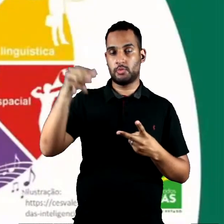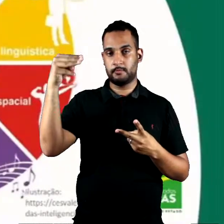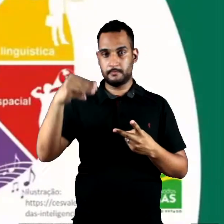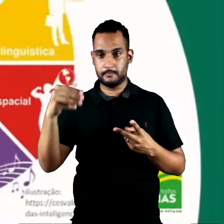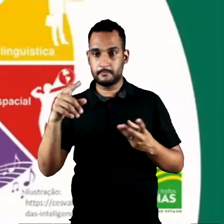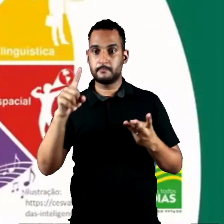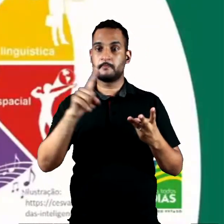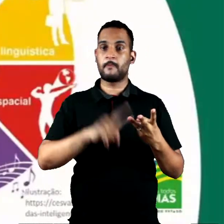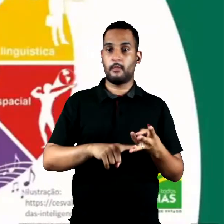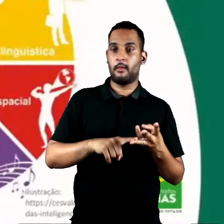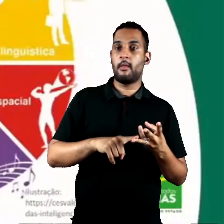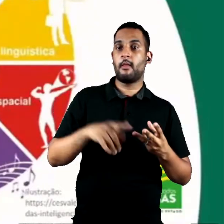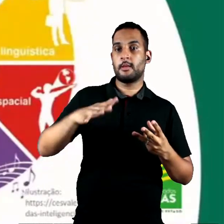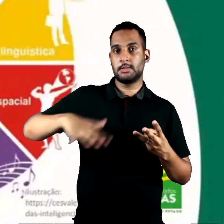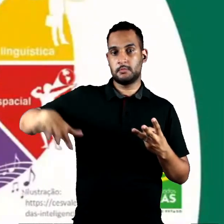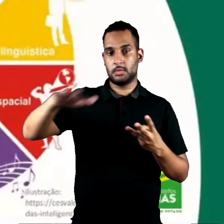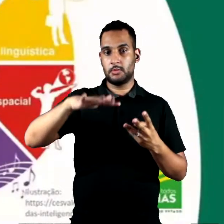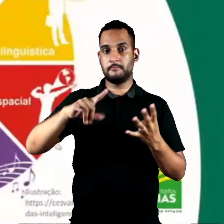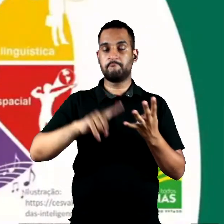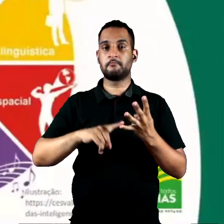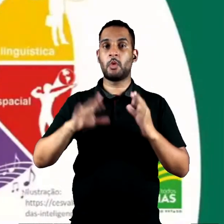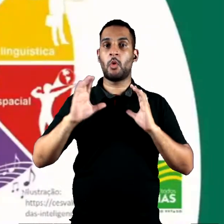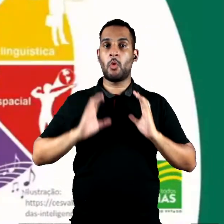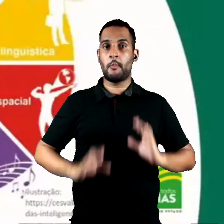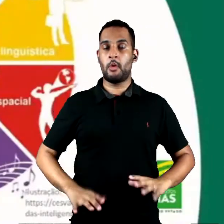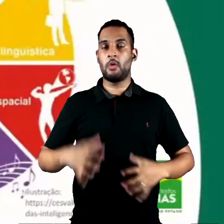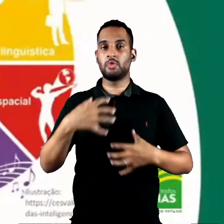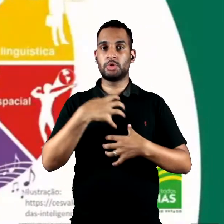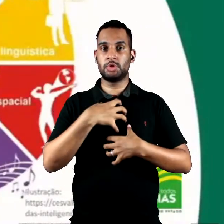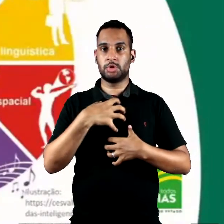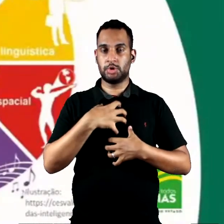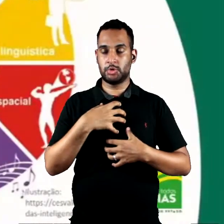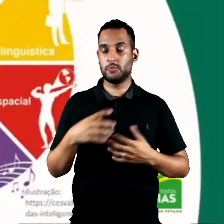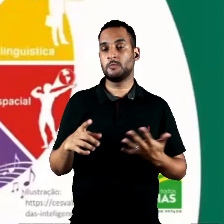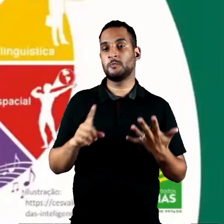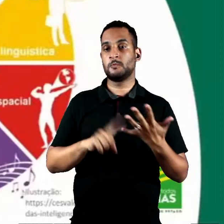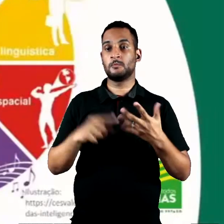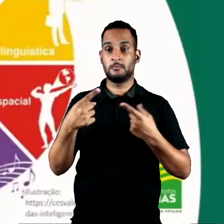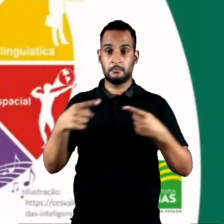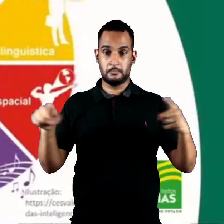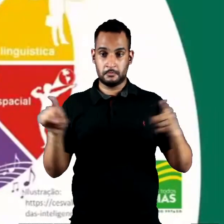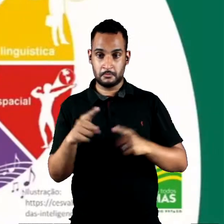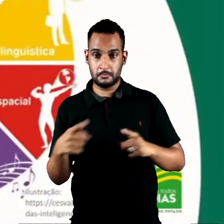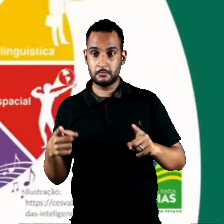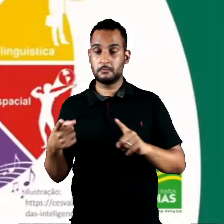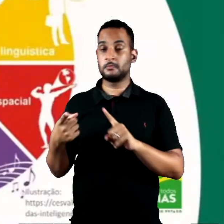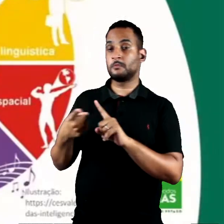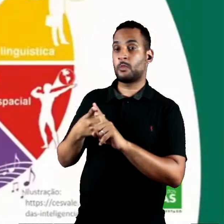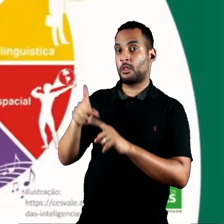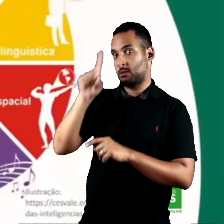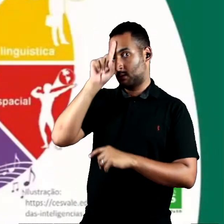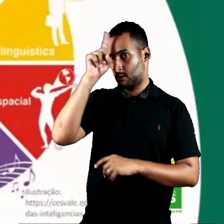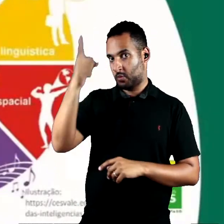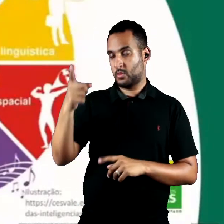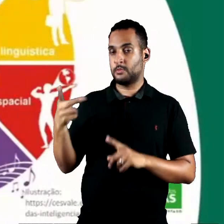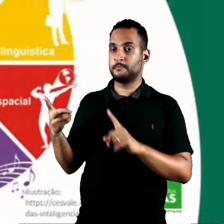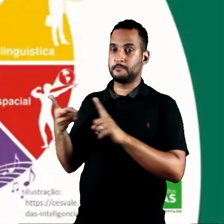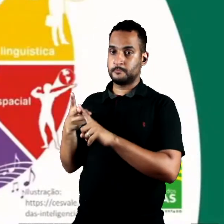lógico-matemática, espacial, corporal sinestésica, musical,